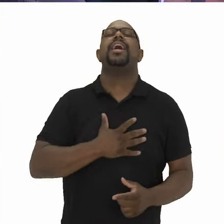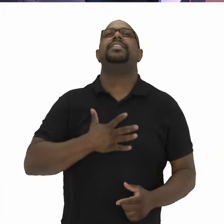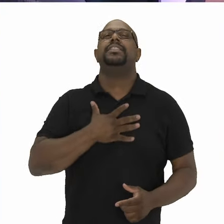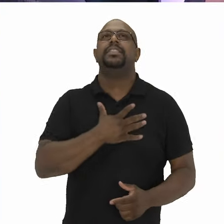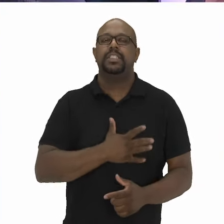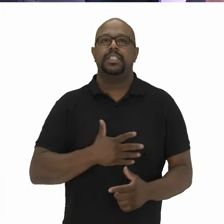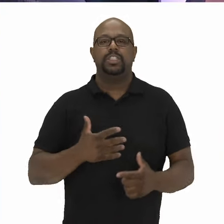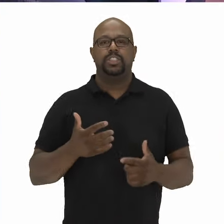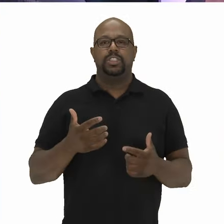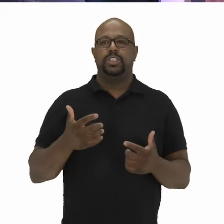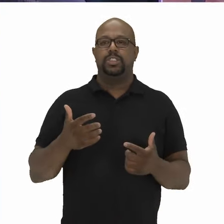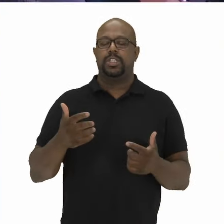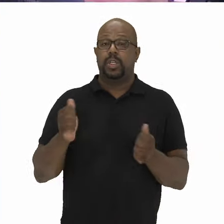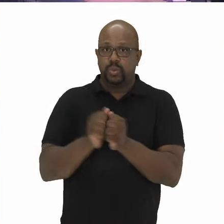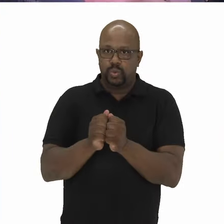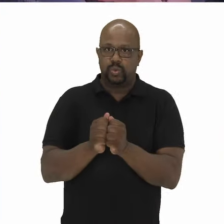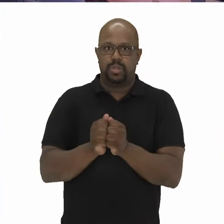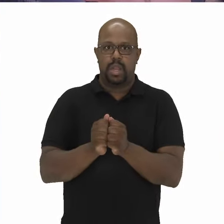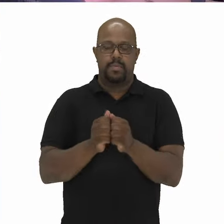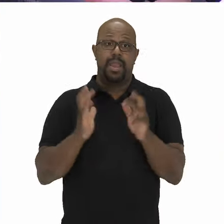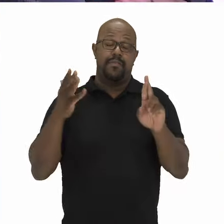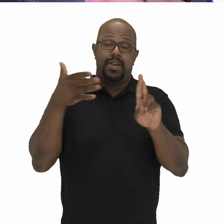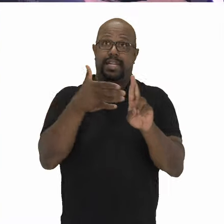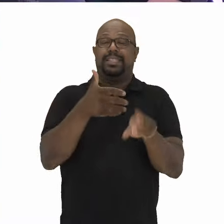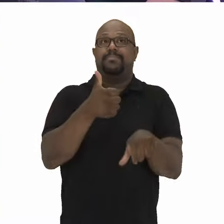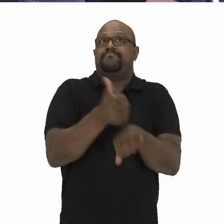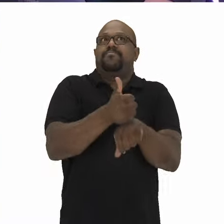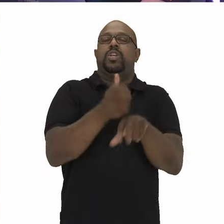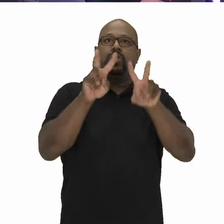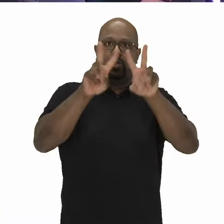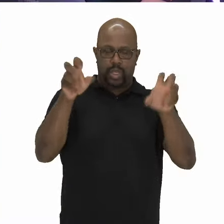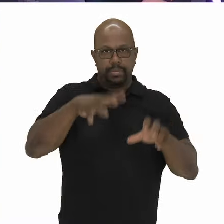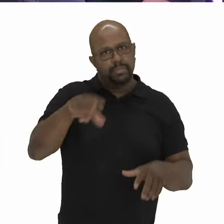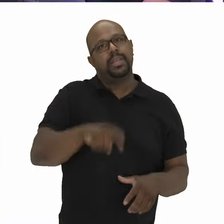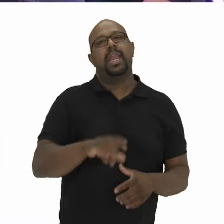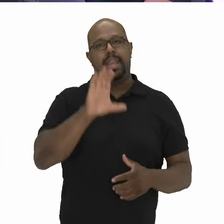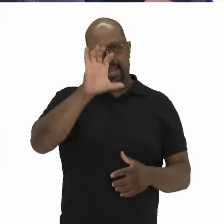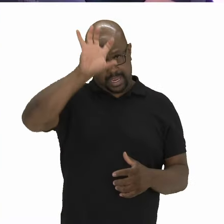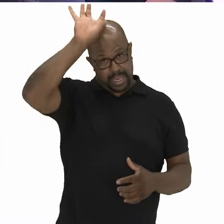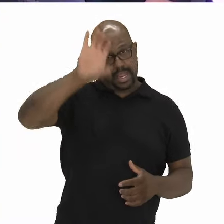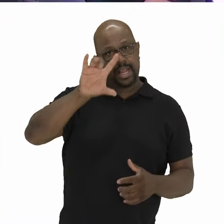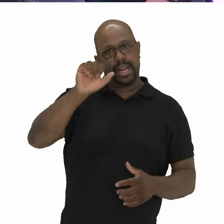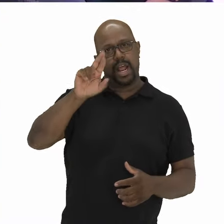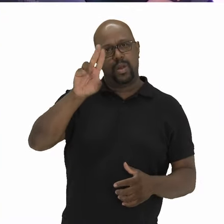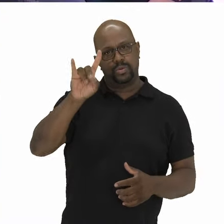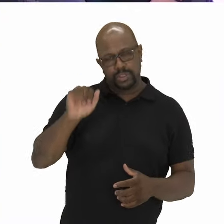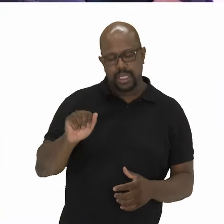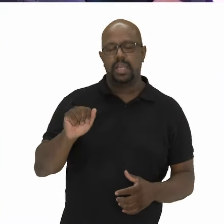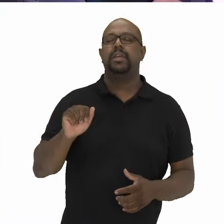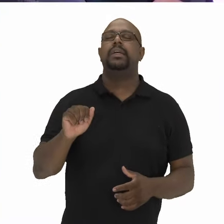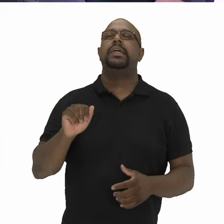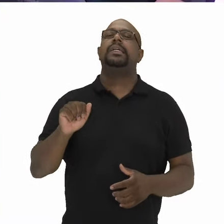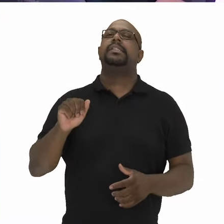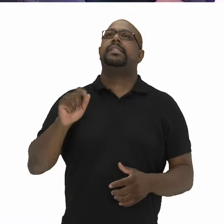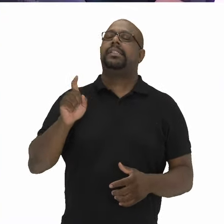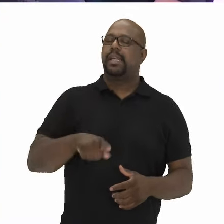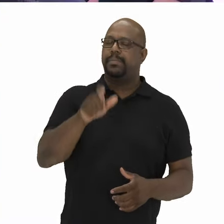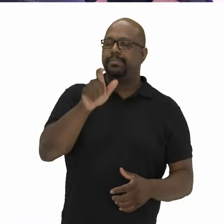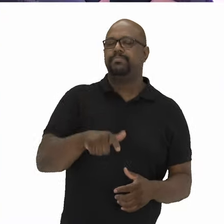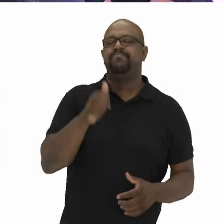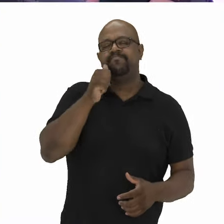o prazer de est com a minha referência máxima sobre esses temas que é Cláudia Verneck que